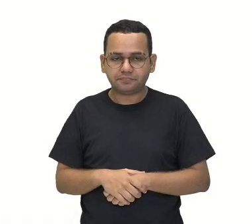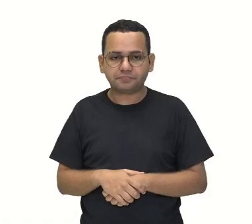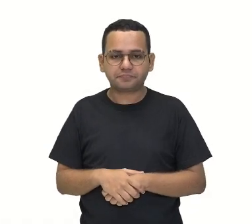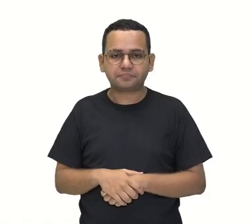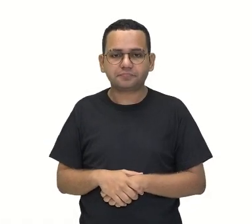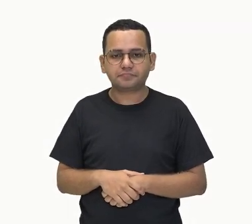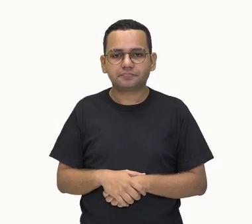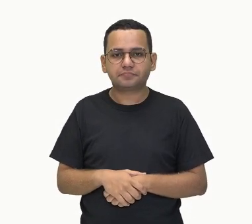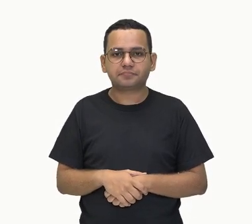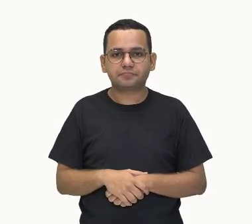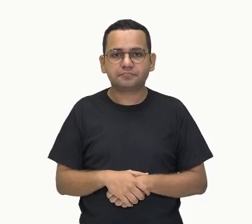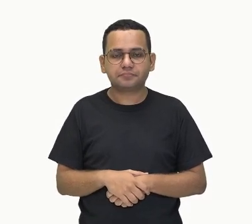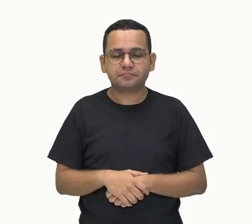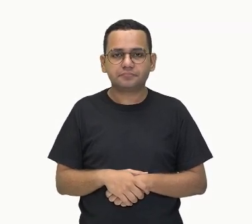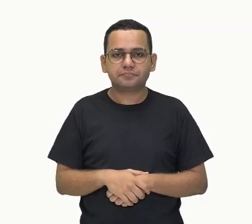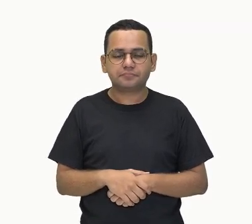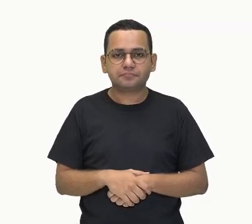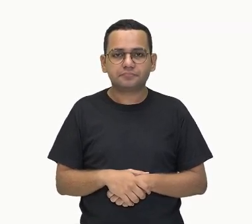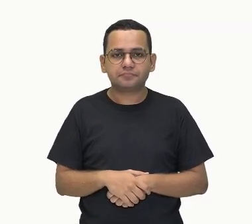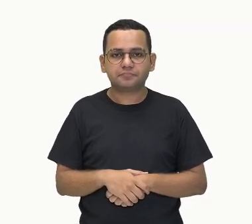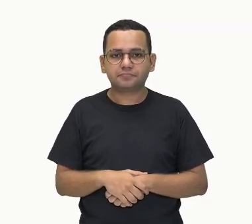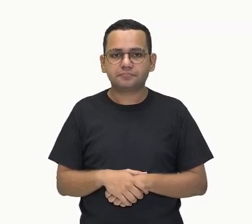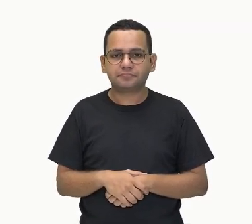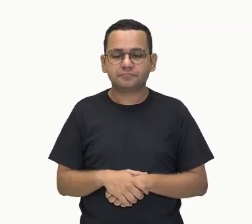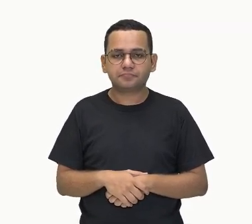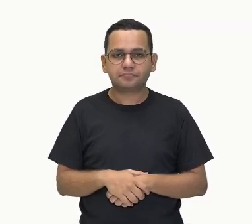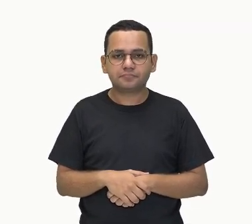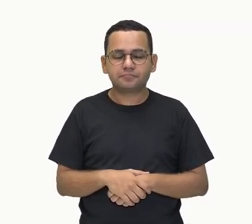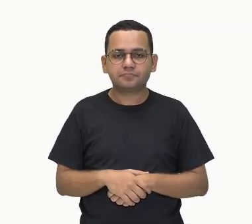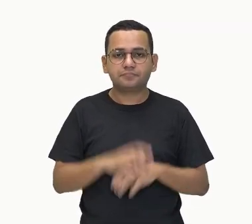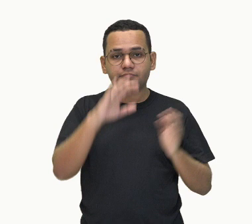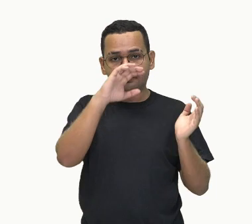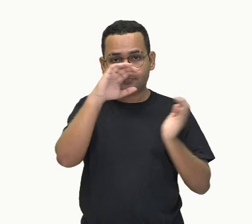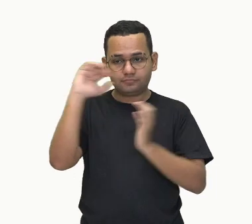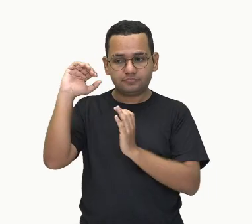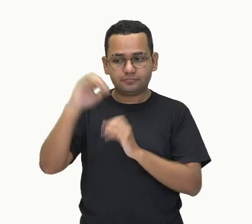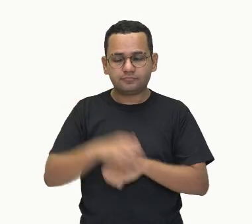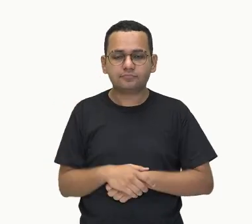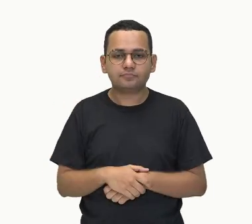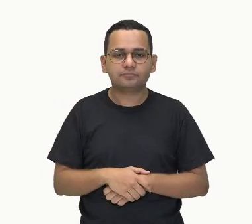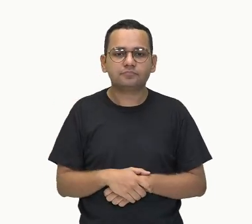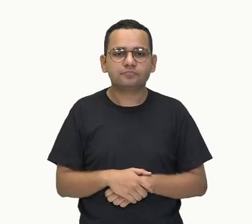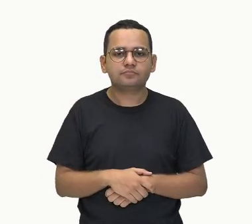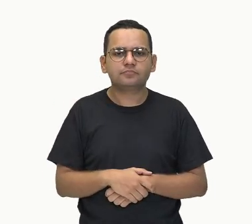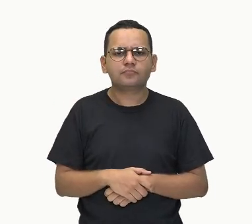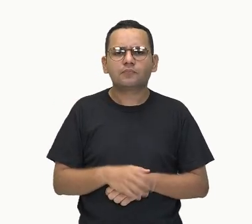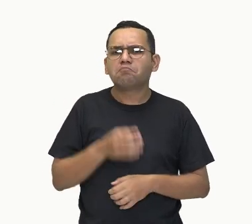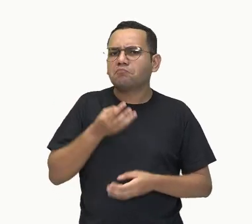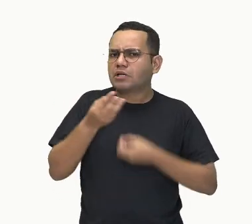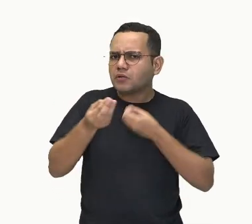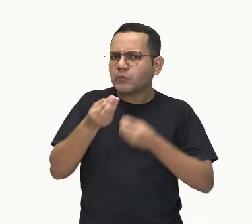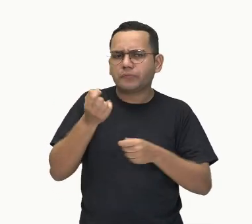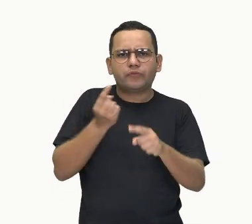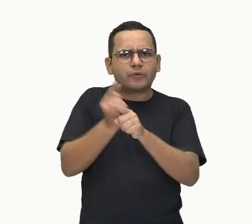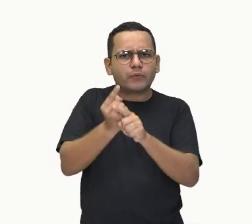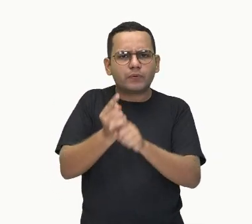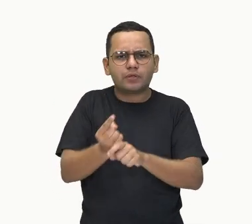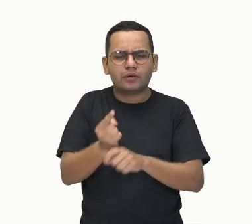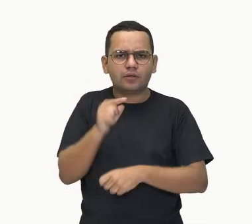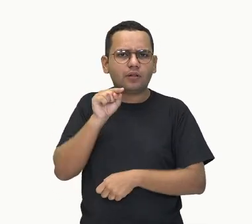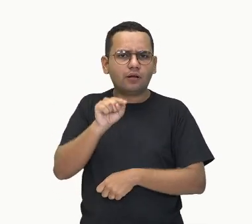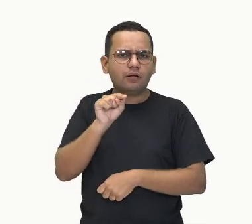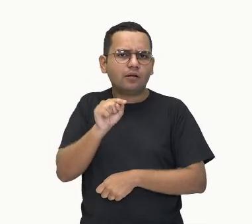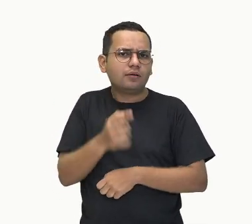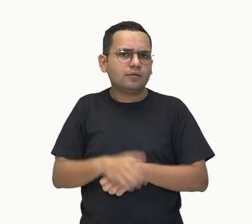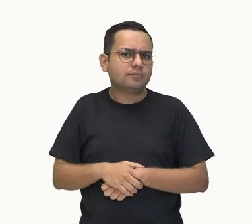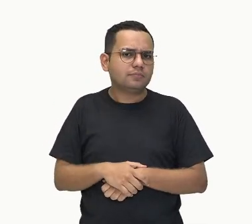essa situação aí, tá? Então, voltando aqui para o exemplo 3, como é que a gente faz, então, como é